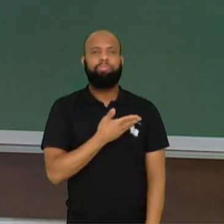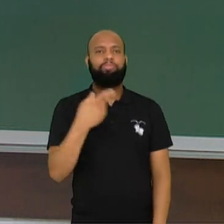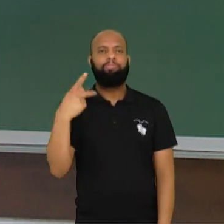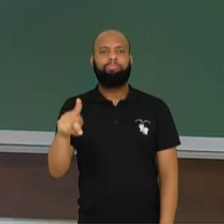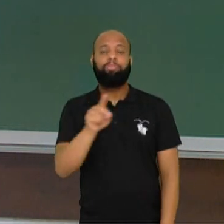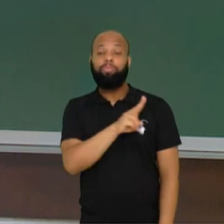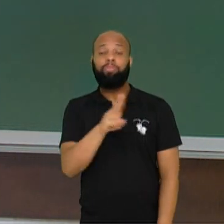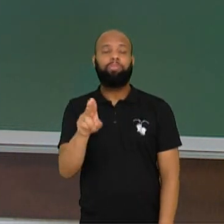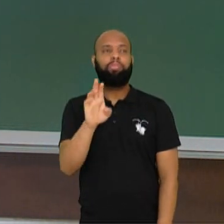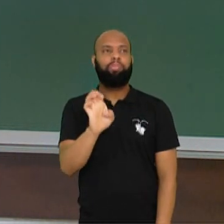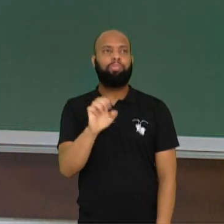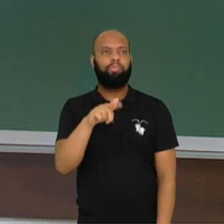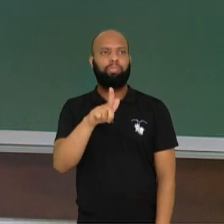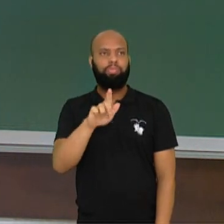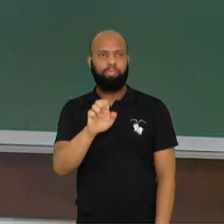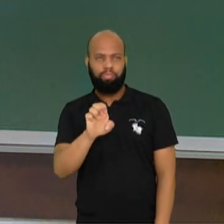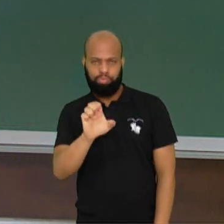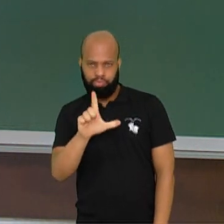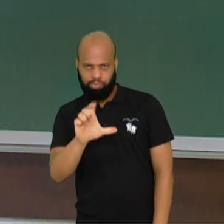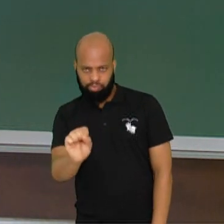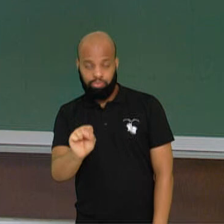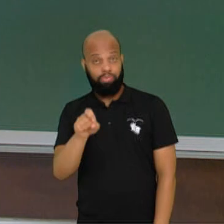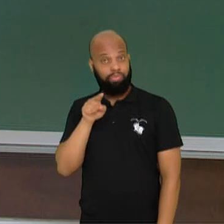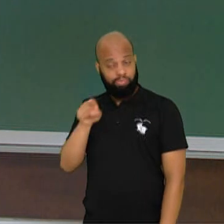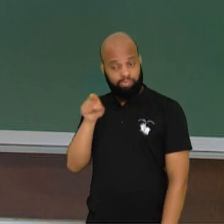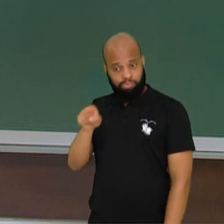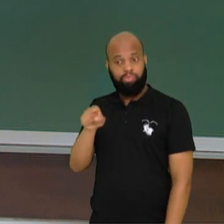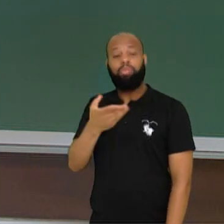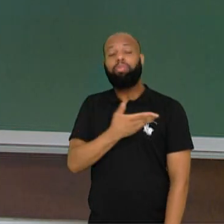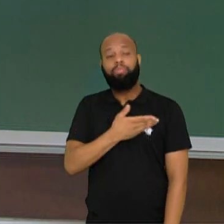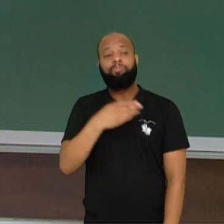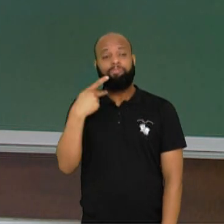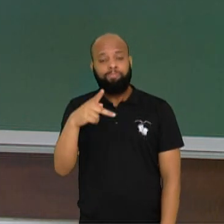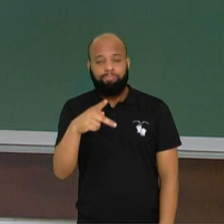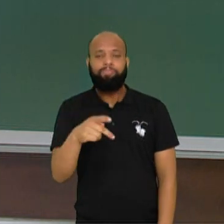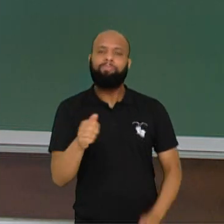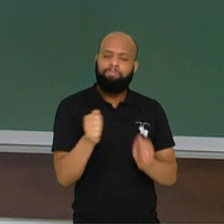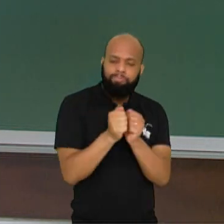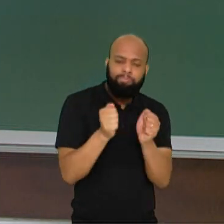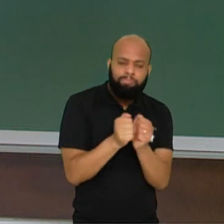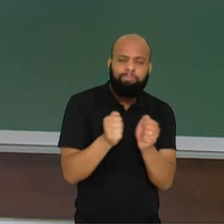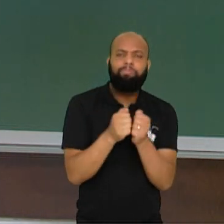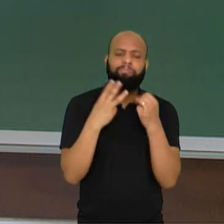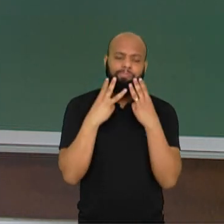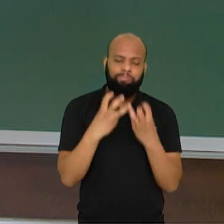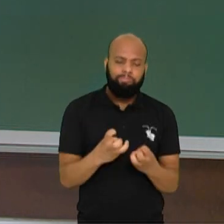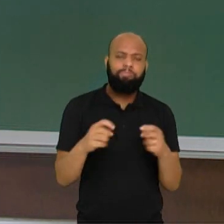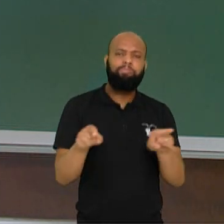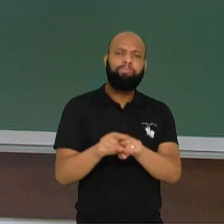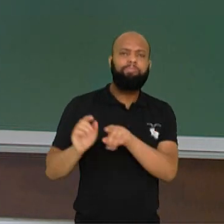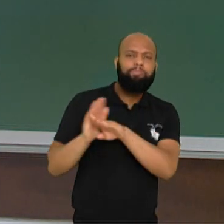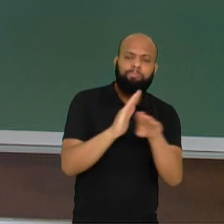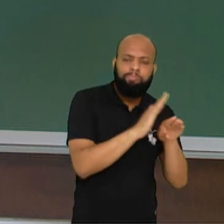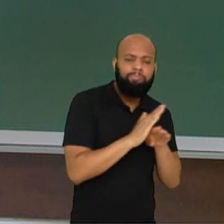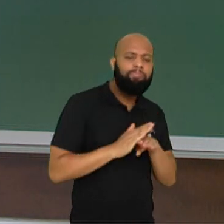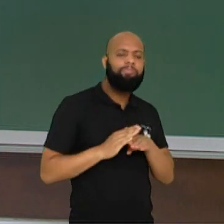amigo Engels. Engels, além de um amigo, um companheiro de Marx que o ajudava